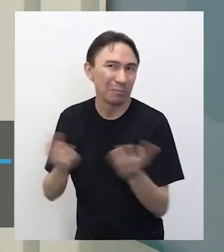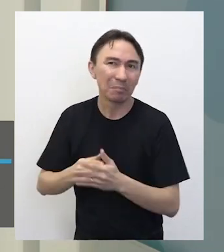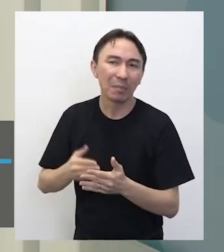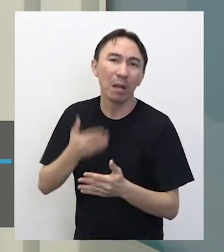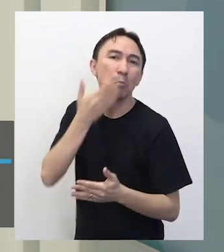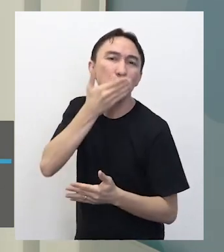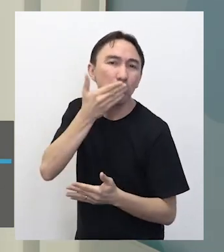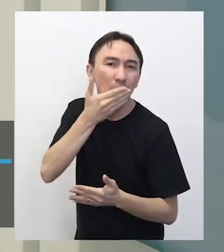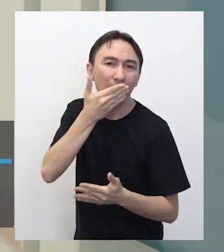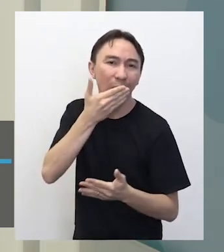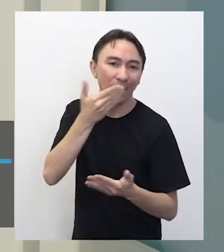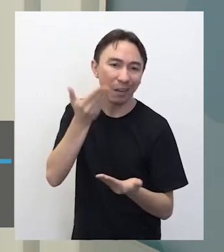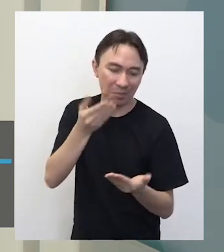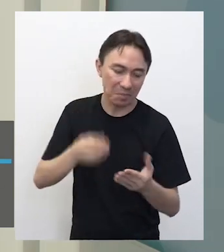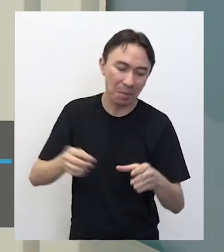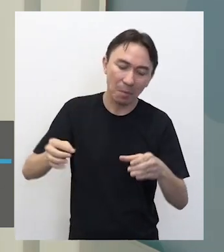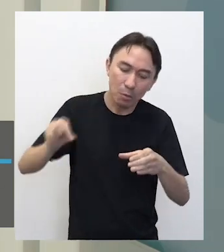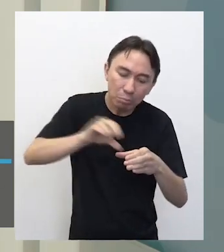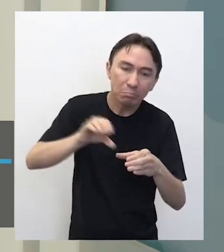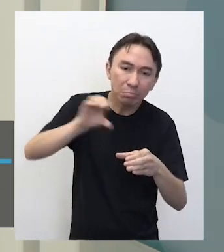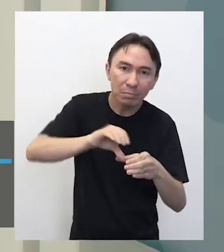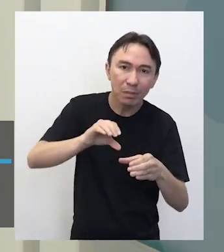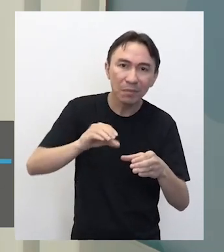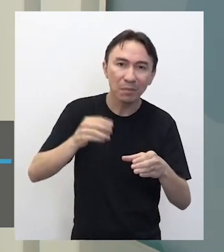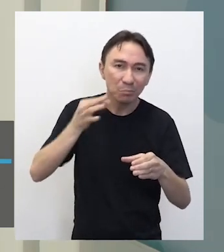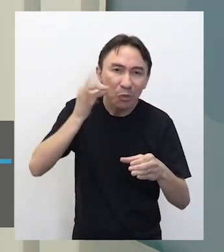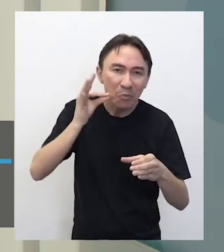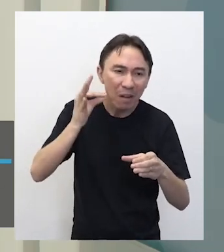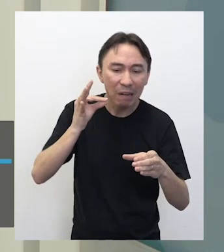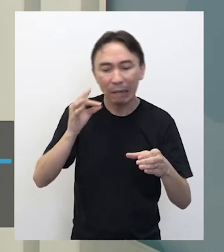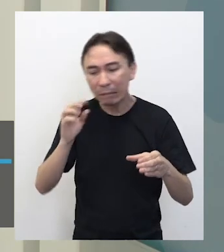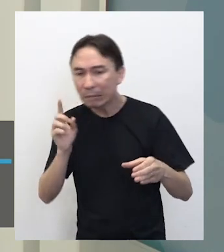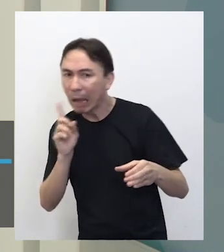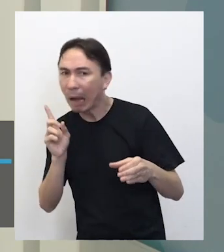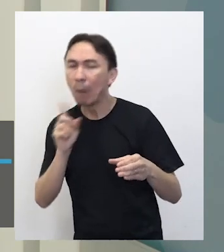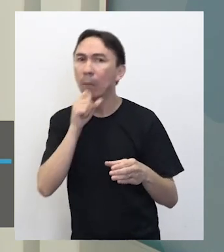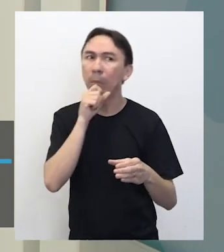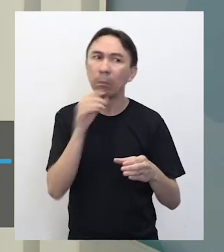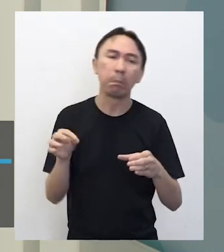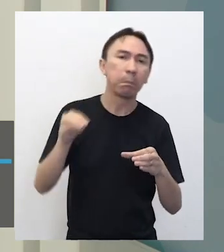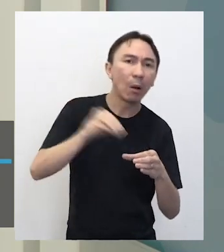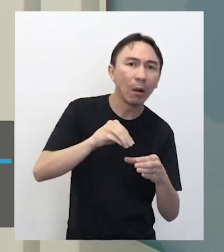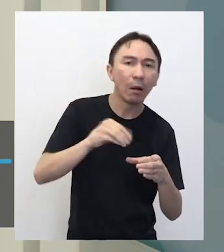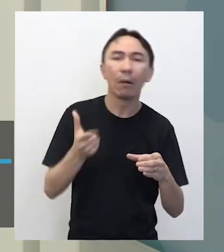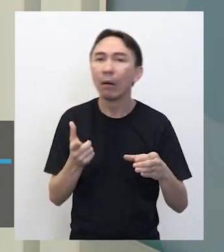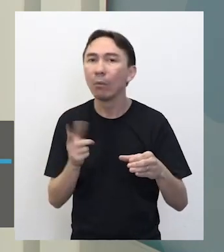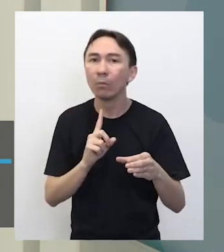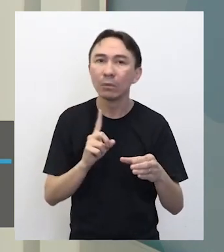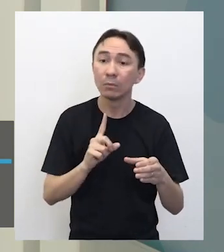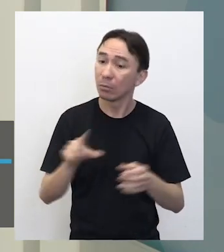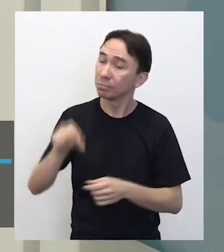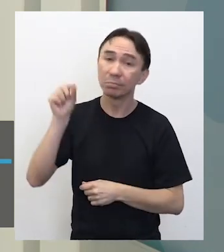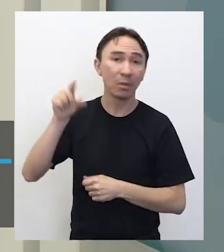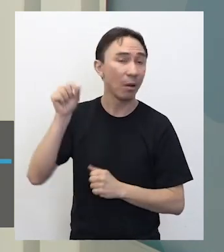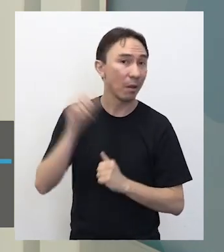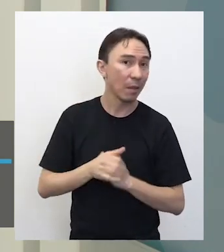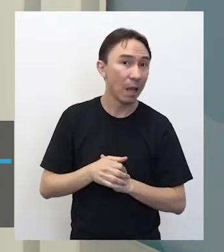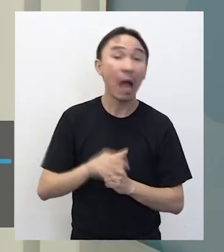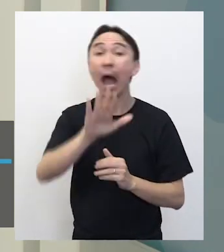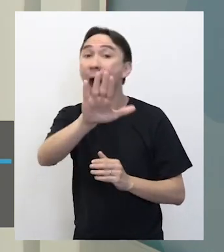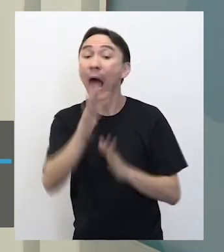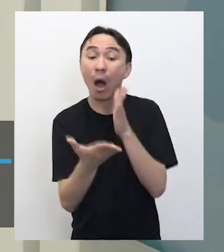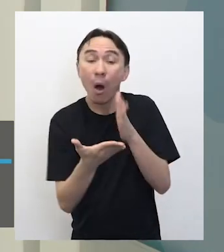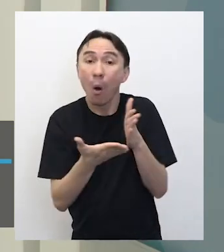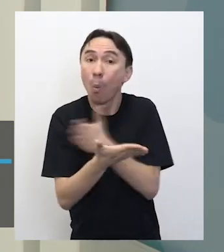no café. Enfim, o tempo inteiro a gente faz escolhas. Só que há escolhas, né, que a gente chama de dilemas, que exigem mais